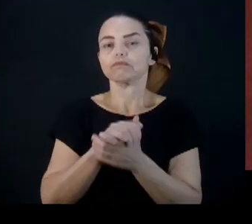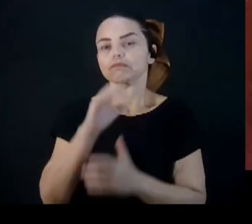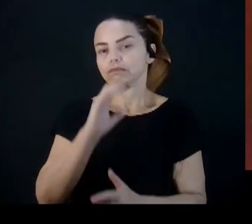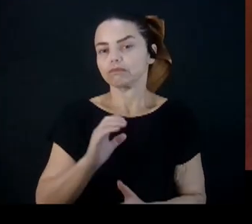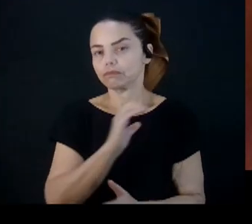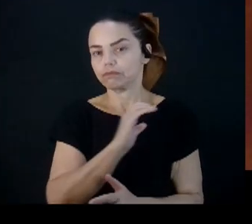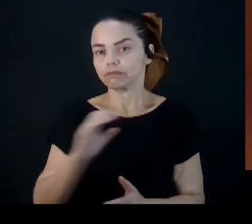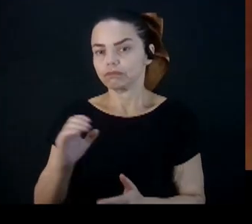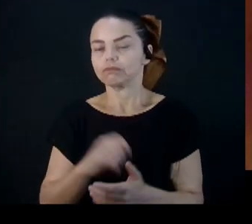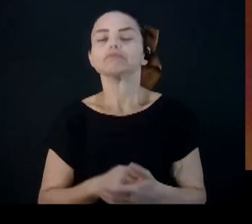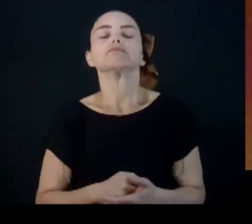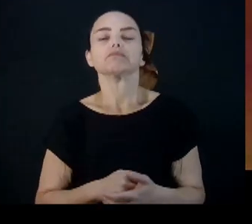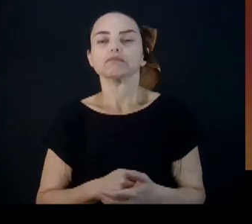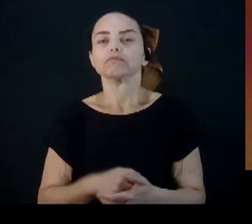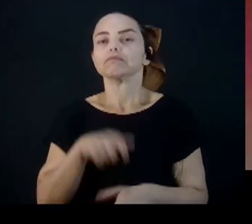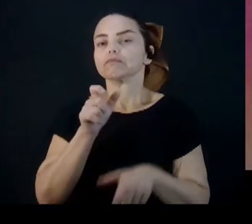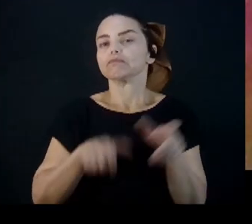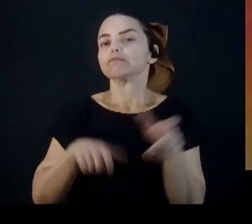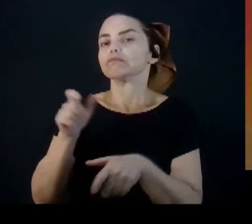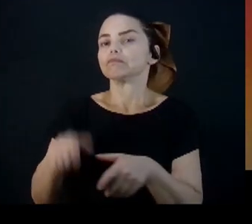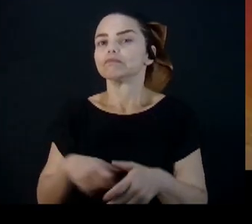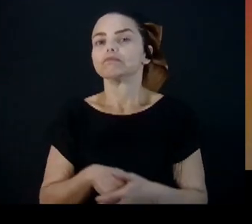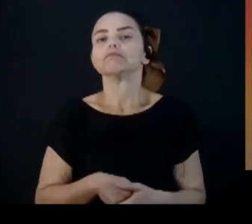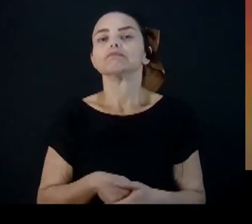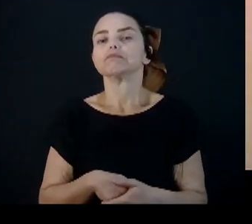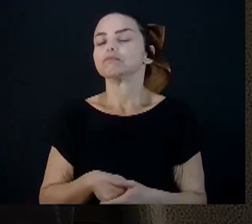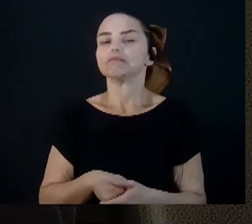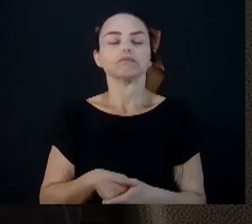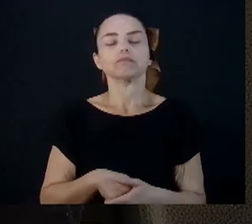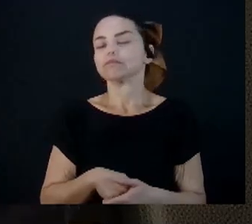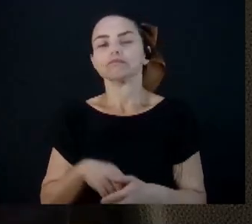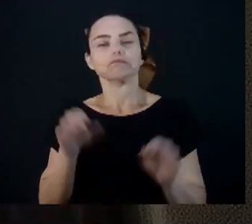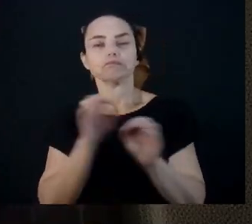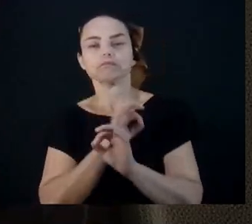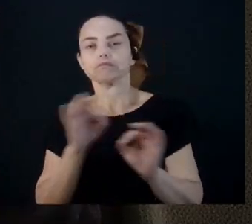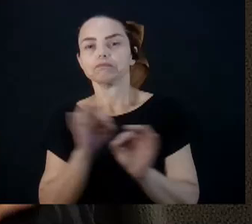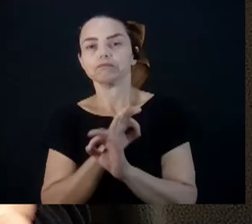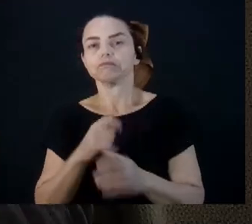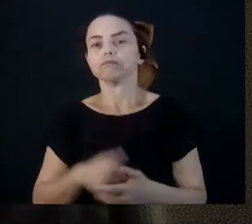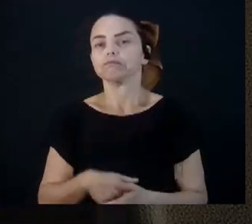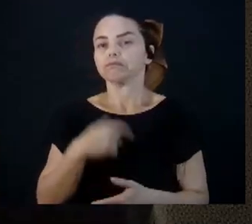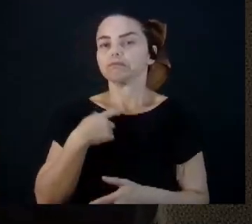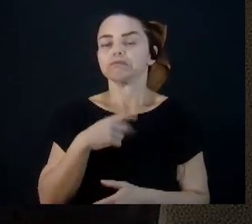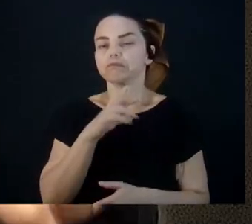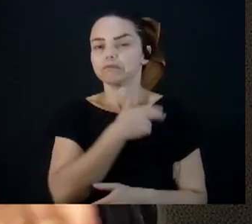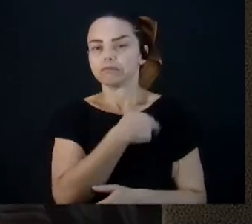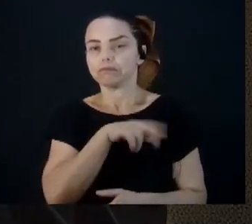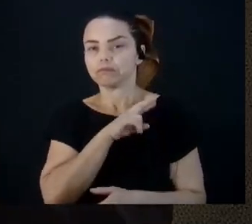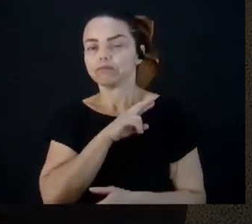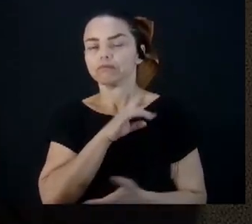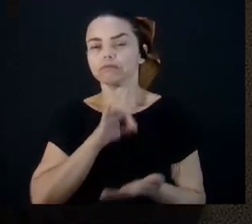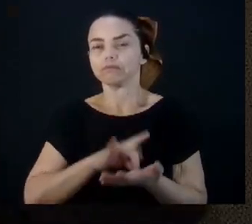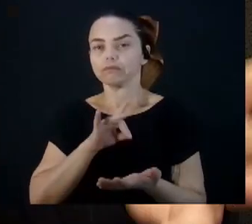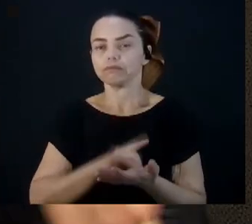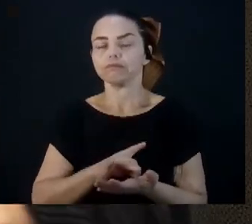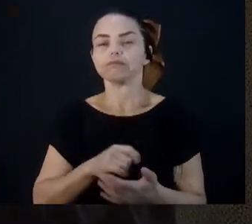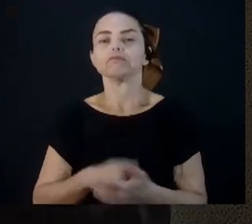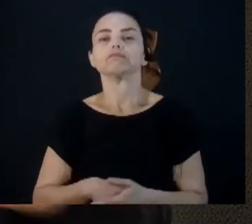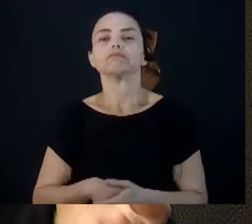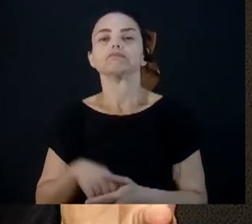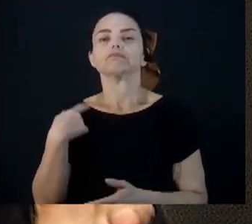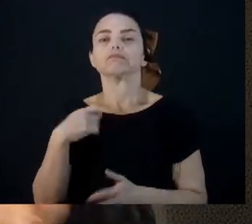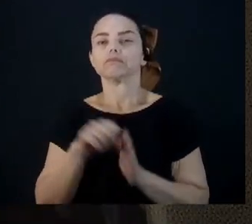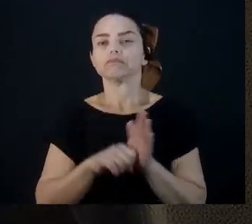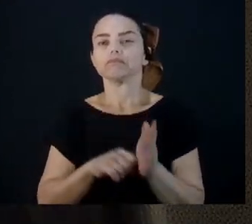registro de pessoas que não professavam a religião oficial do Estado, que naquele momento, no século XIX, até a proclamação